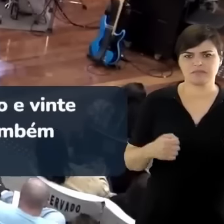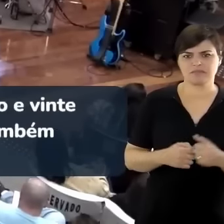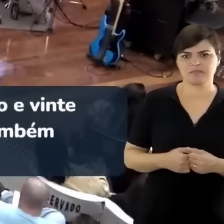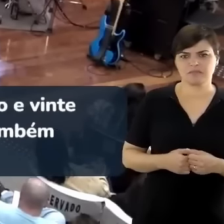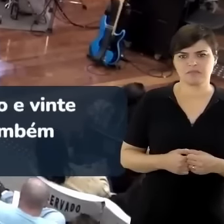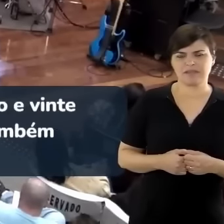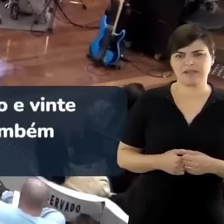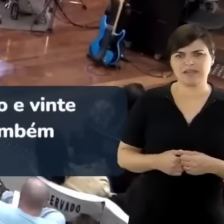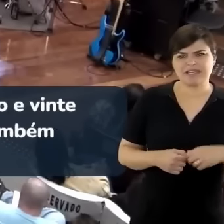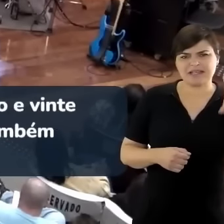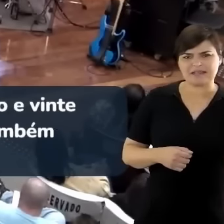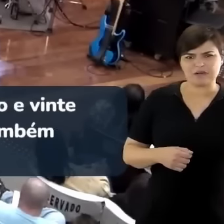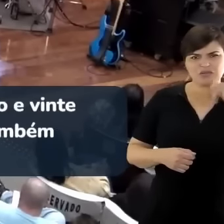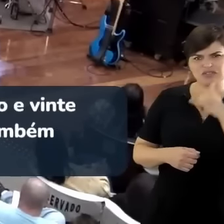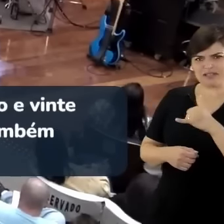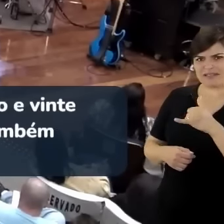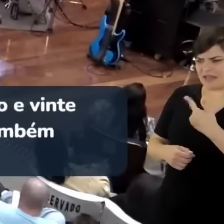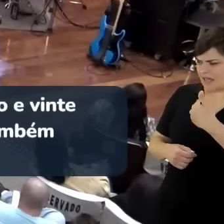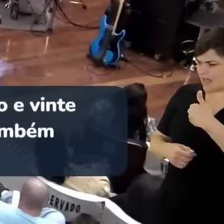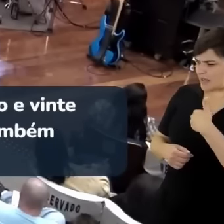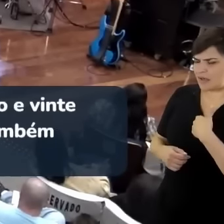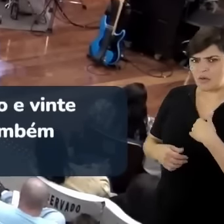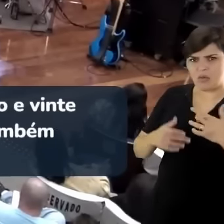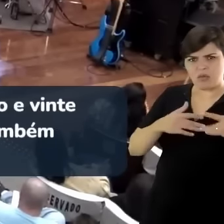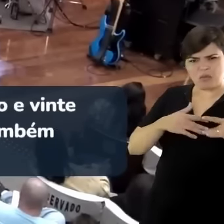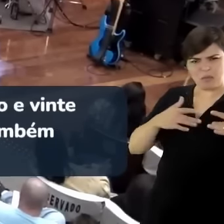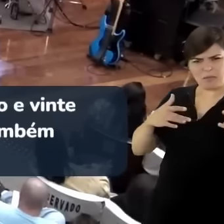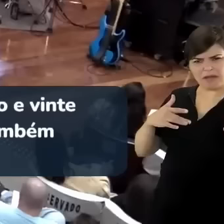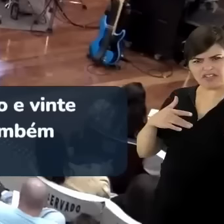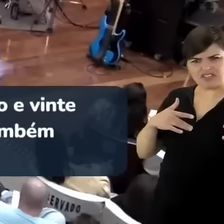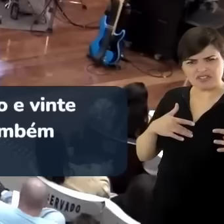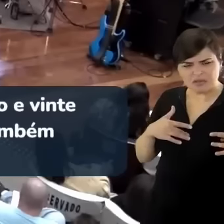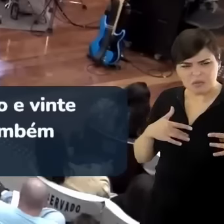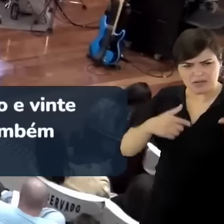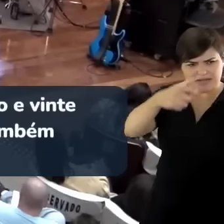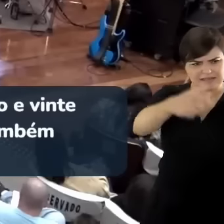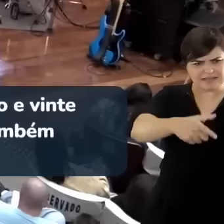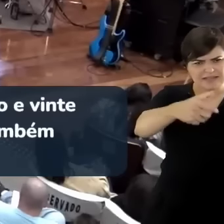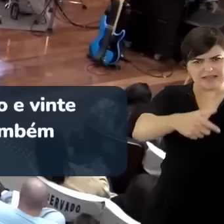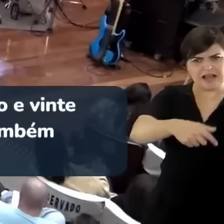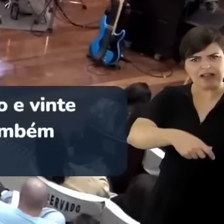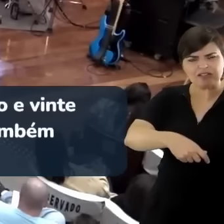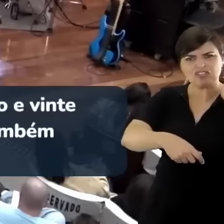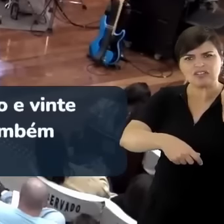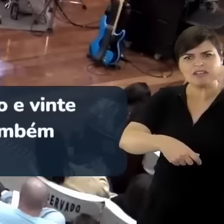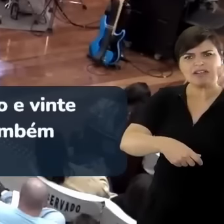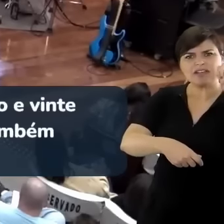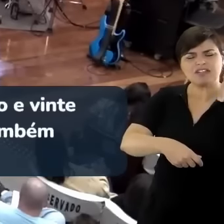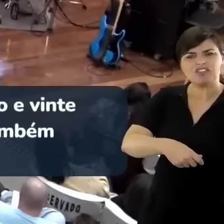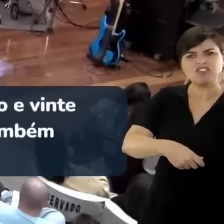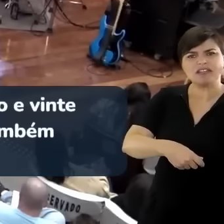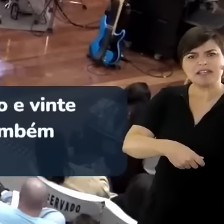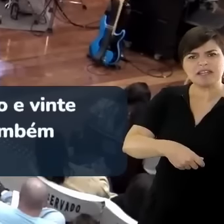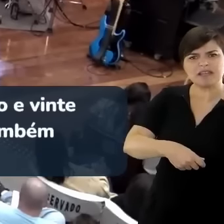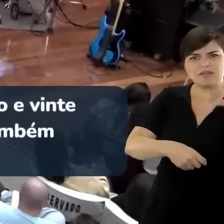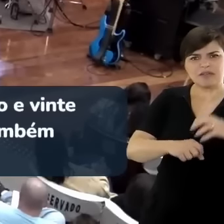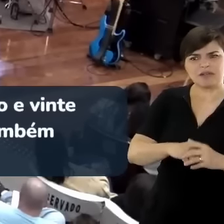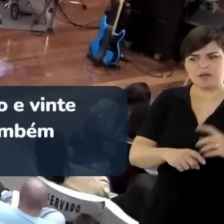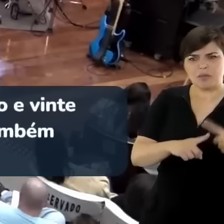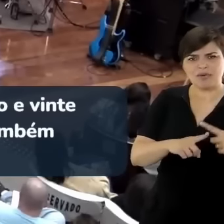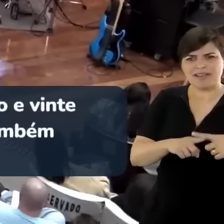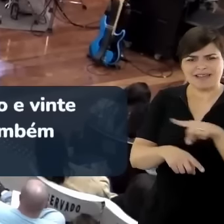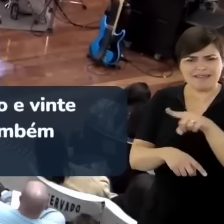da grande cidade de nínive em que há mais de 120.000 pessoas que não sabem discernir entre a mão direita e a mão